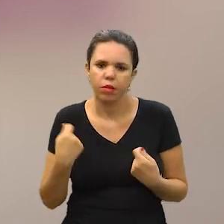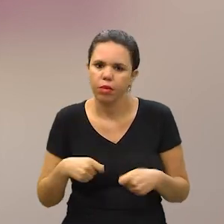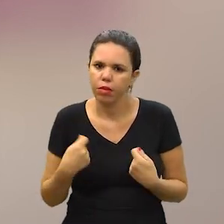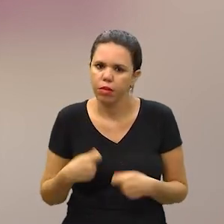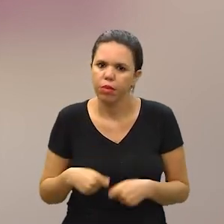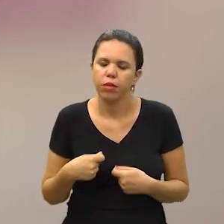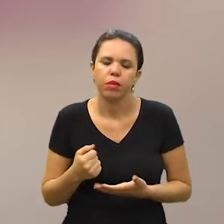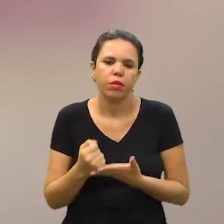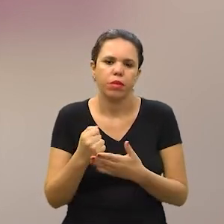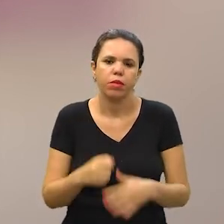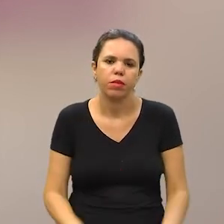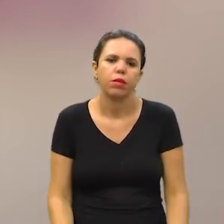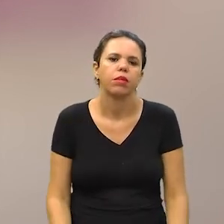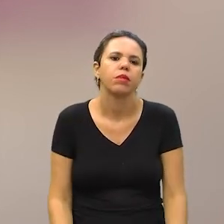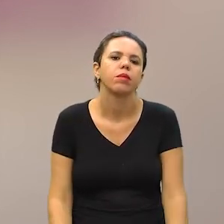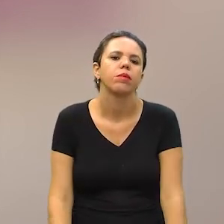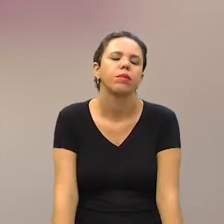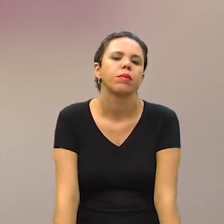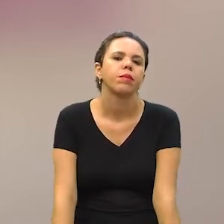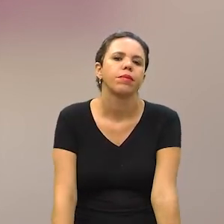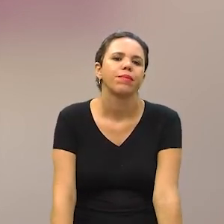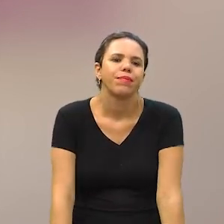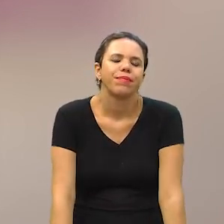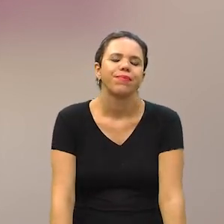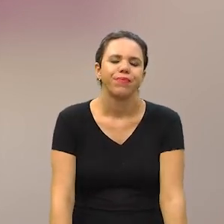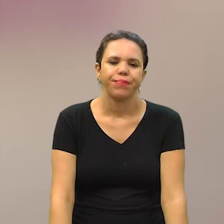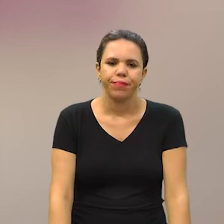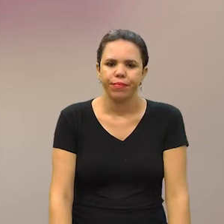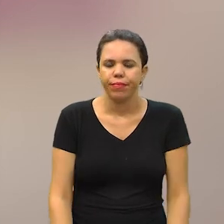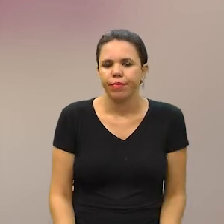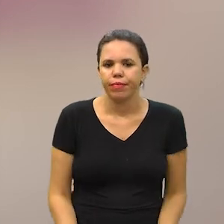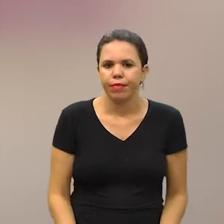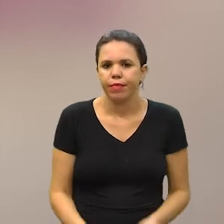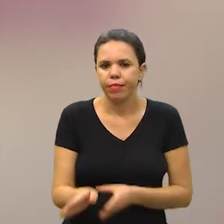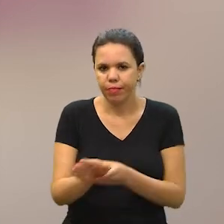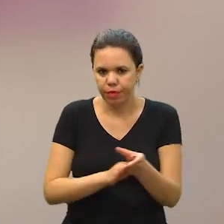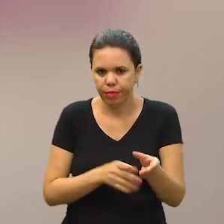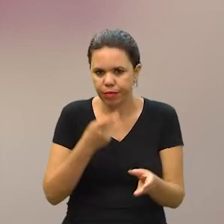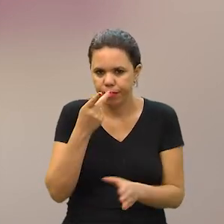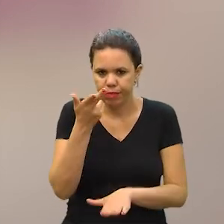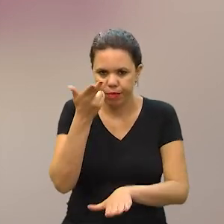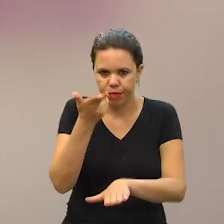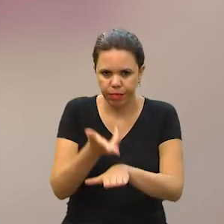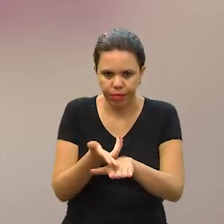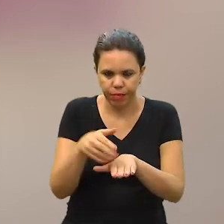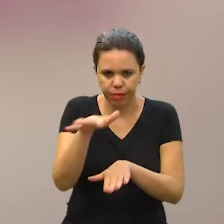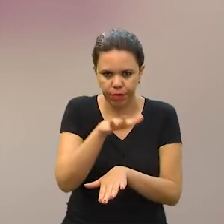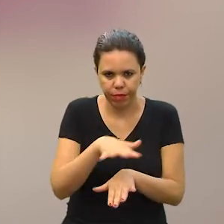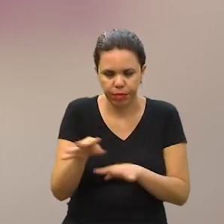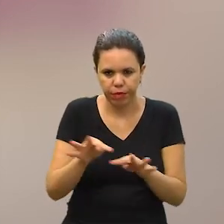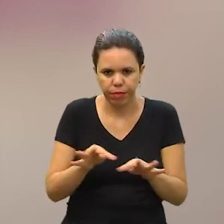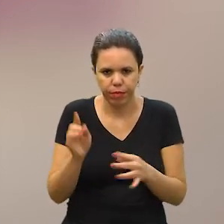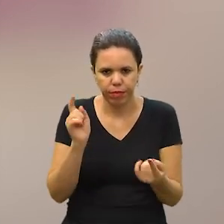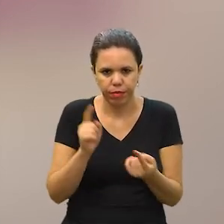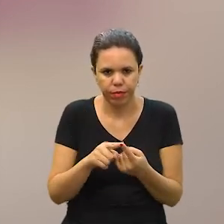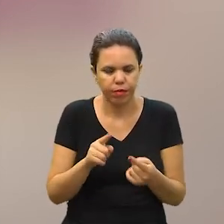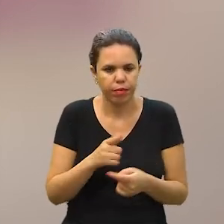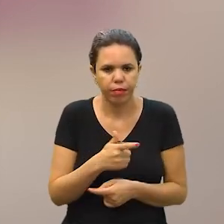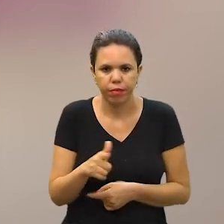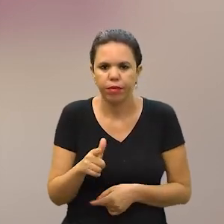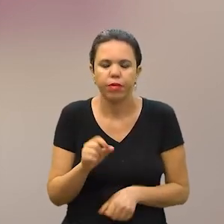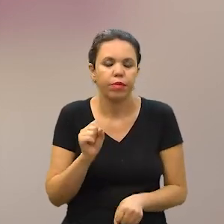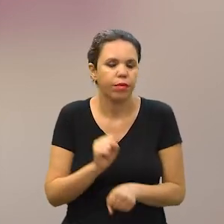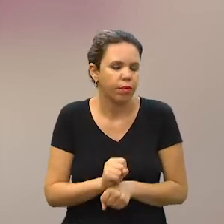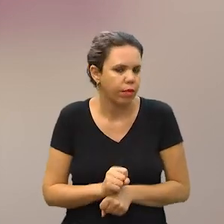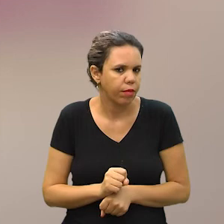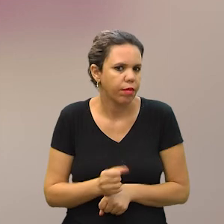e precisa aí de uma ajudinha? A gente diz assim, na psiquiatria, no geral, o ideal é não